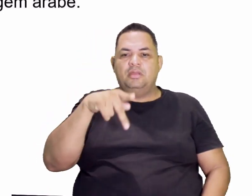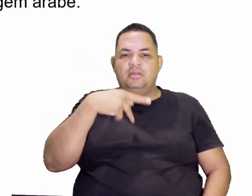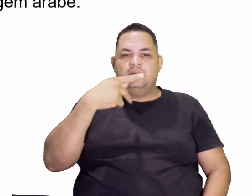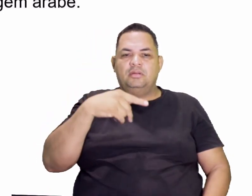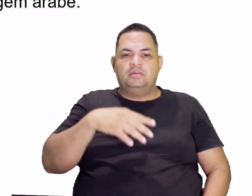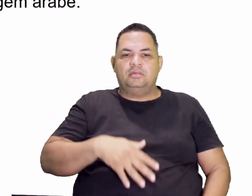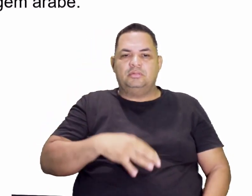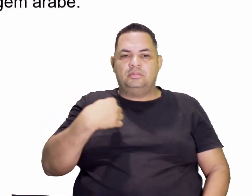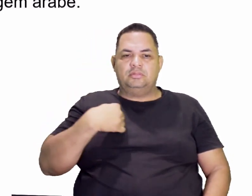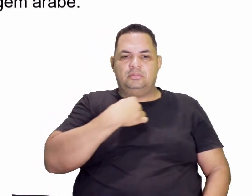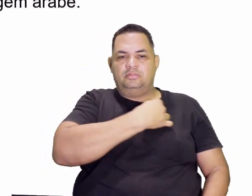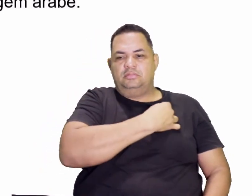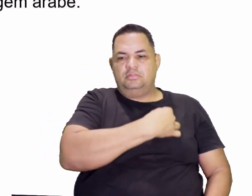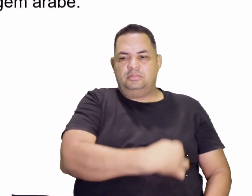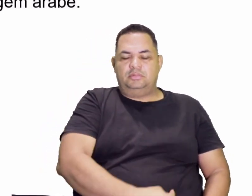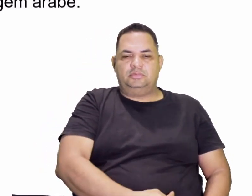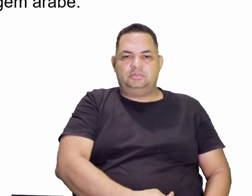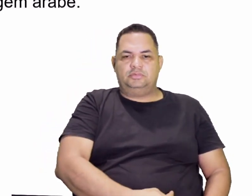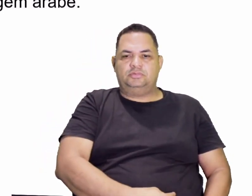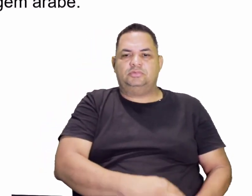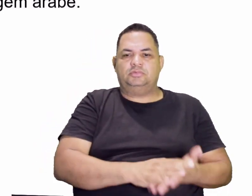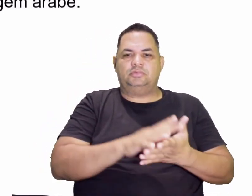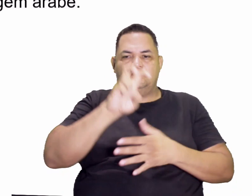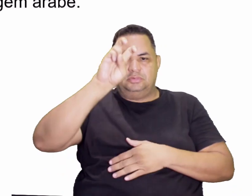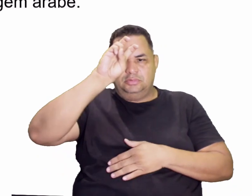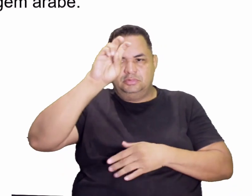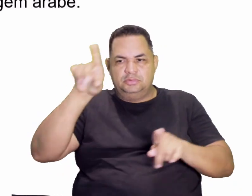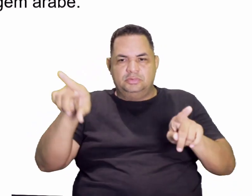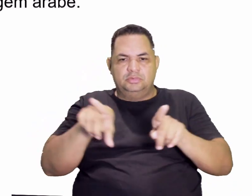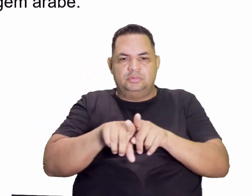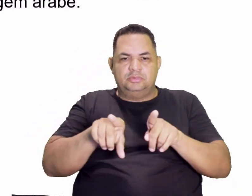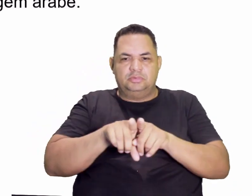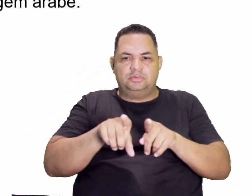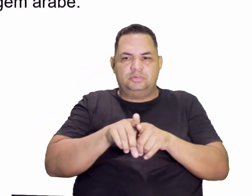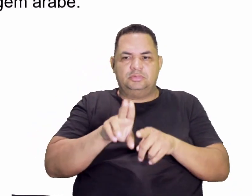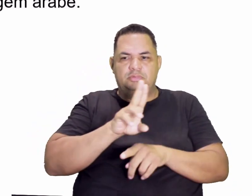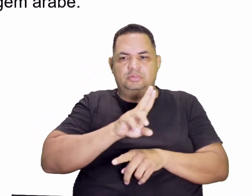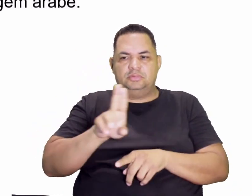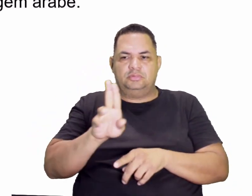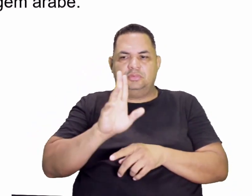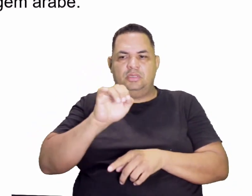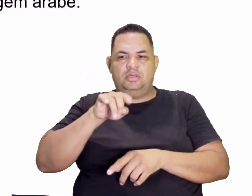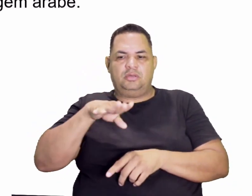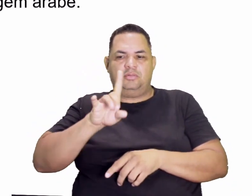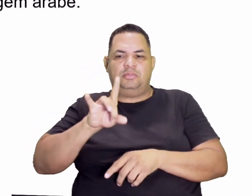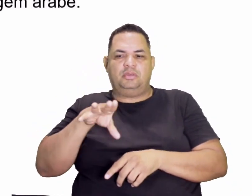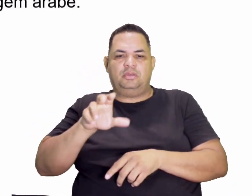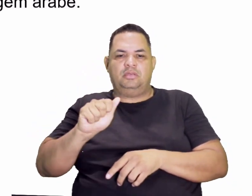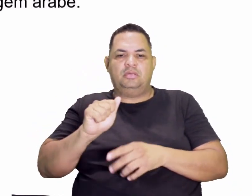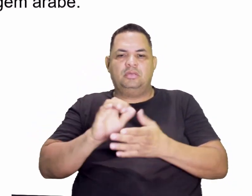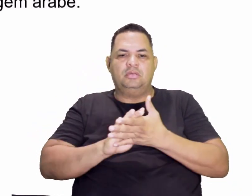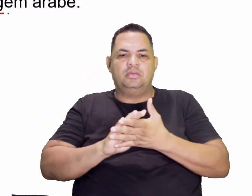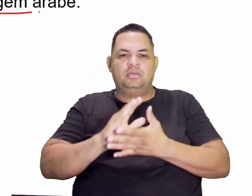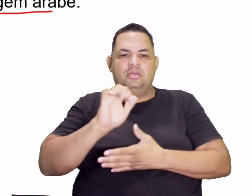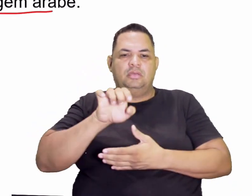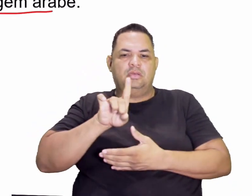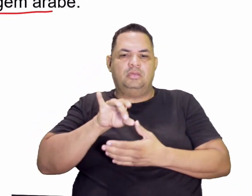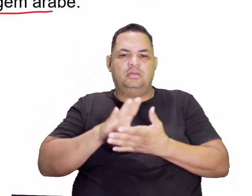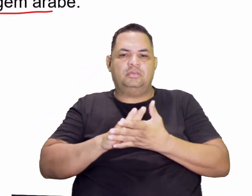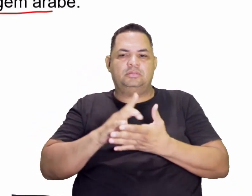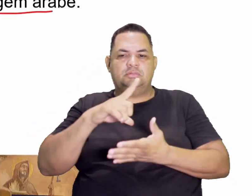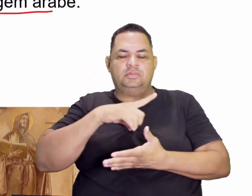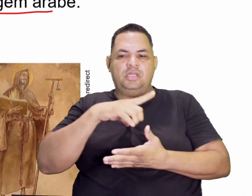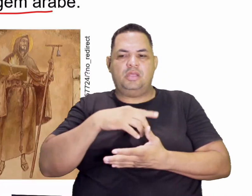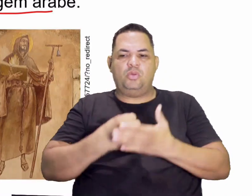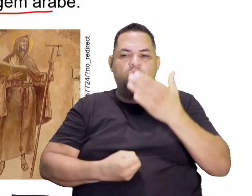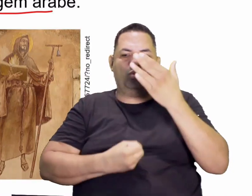a China aqui e o Egito no meio. São povos antigos também. Embora o nome alquimia, alambique, tenha origem